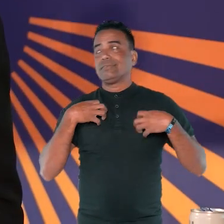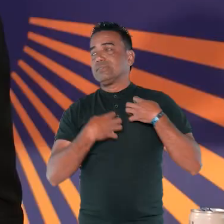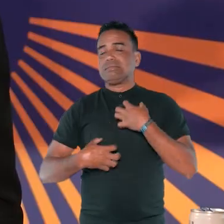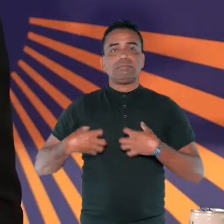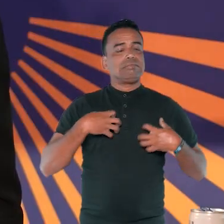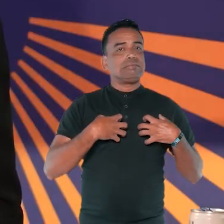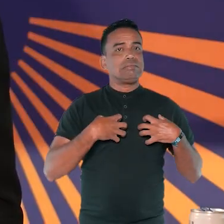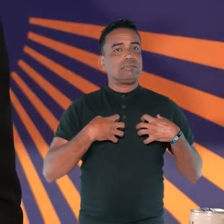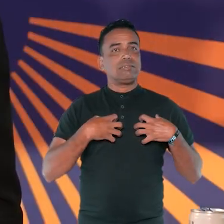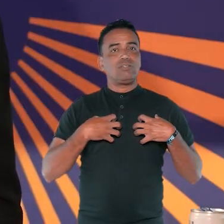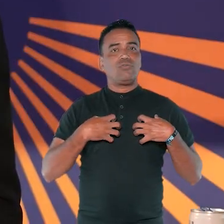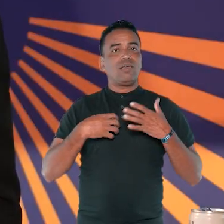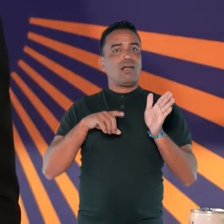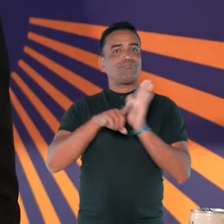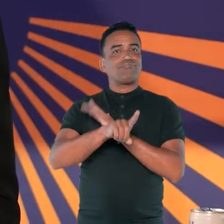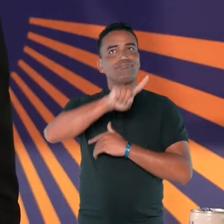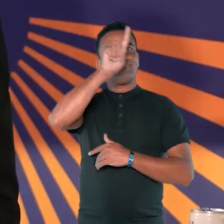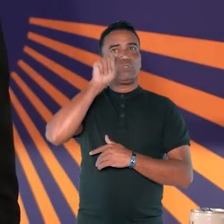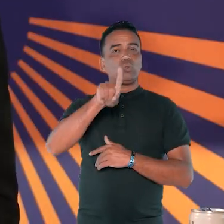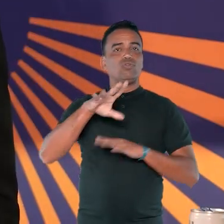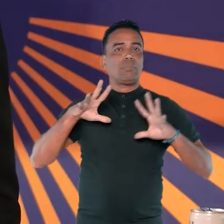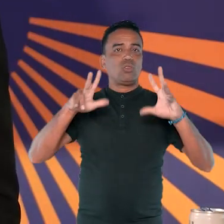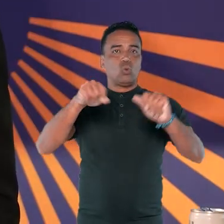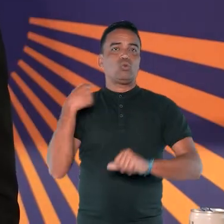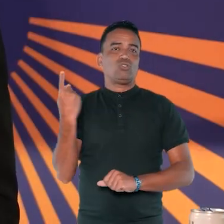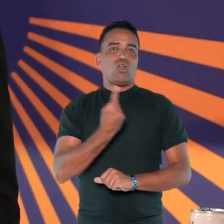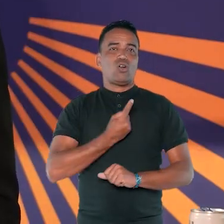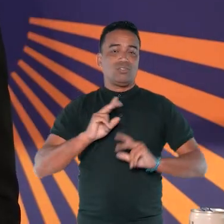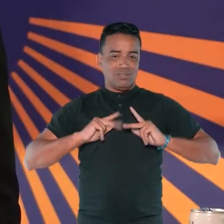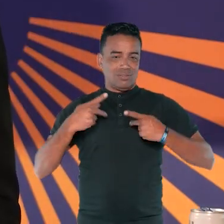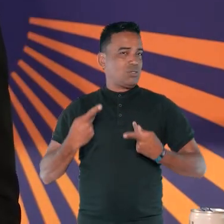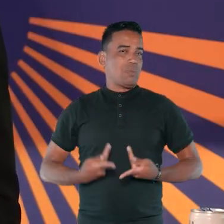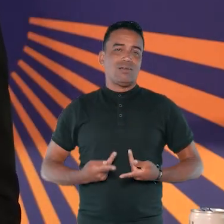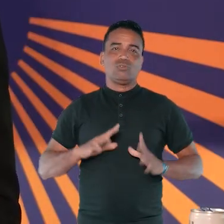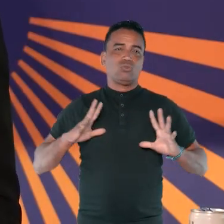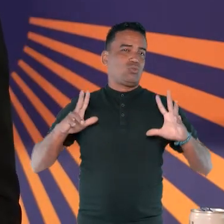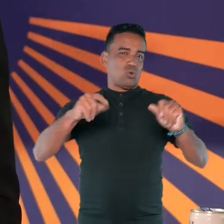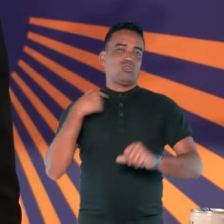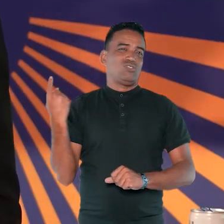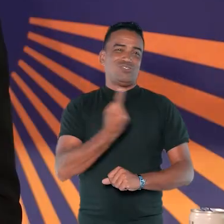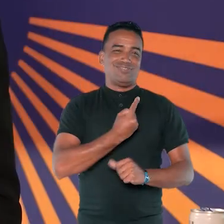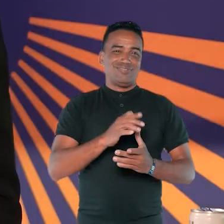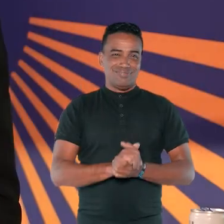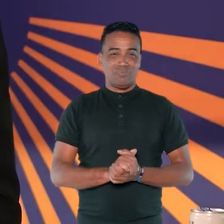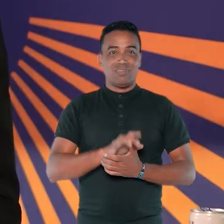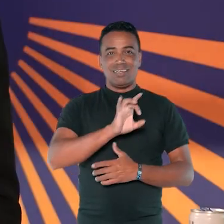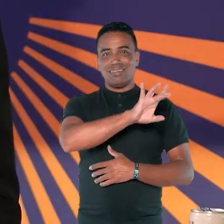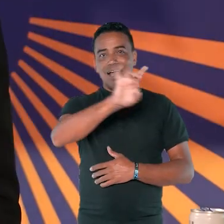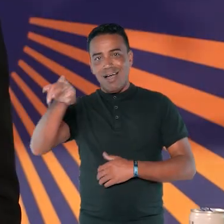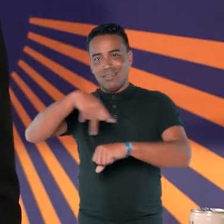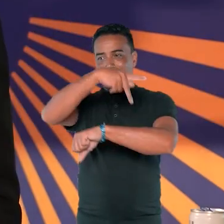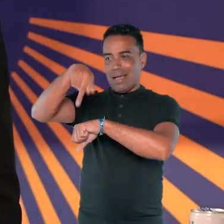grande indagação para todos nós, porque, afinal, o povo somos todos nós, e cada país e todos